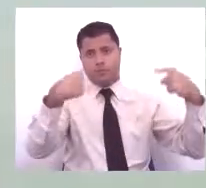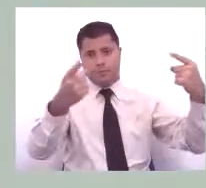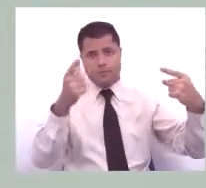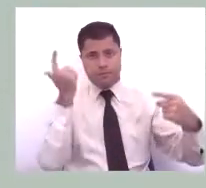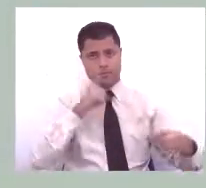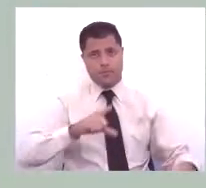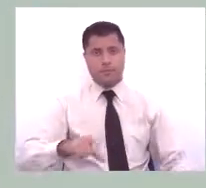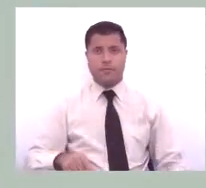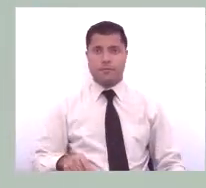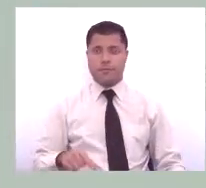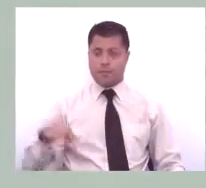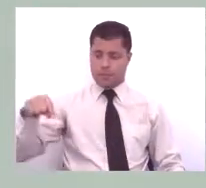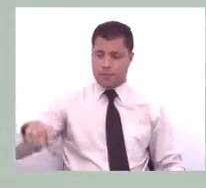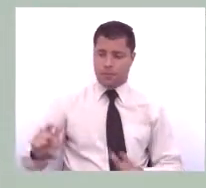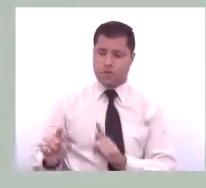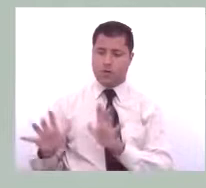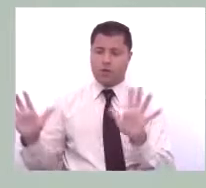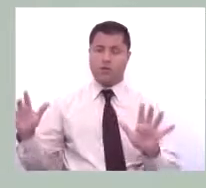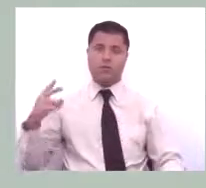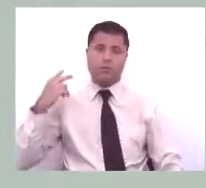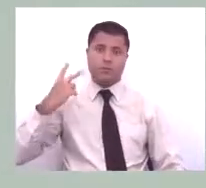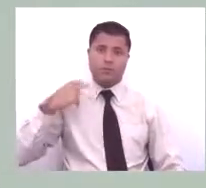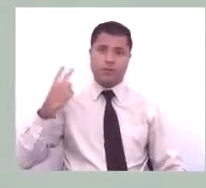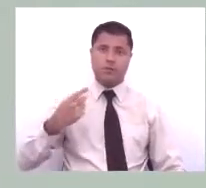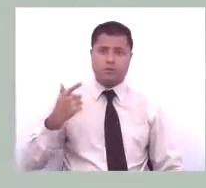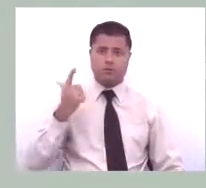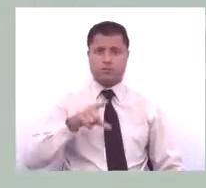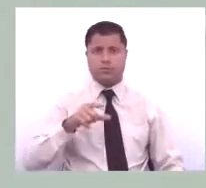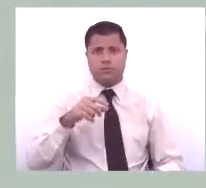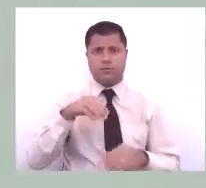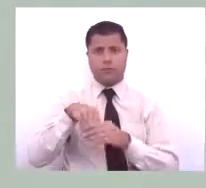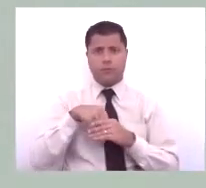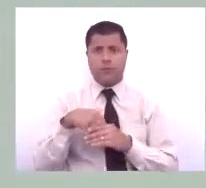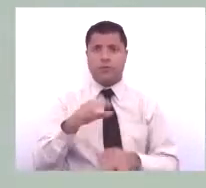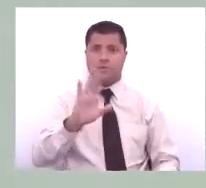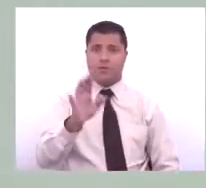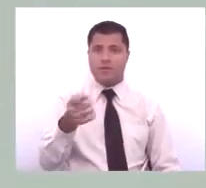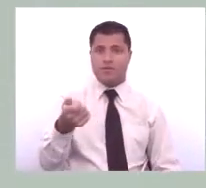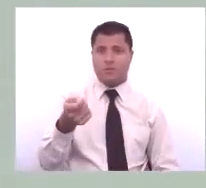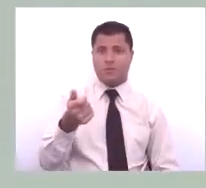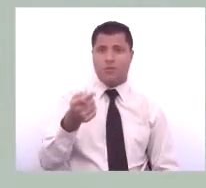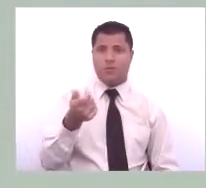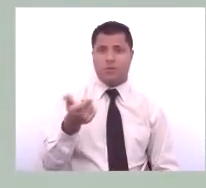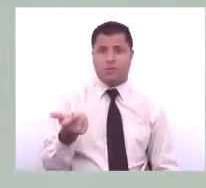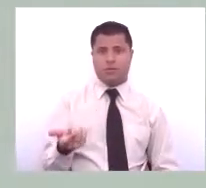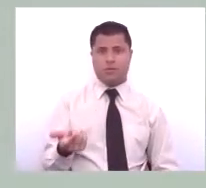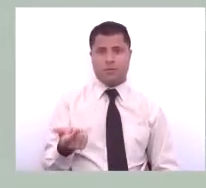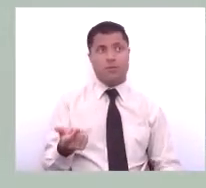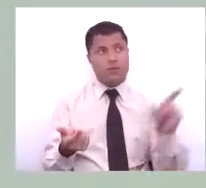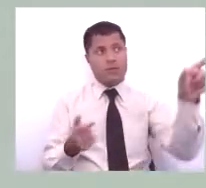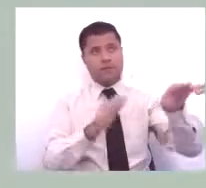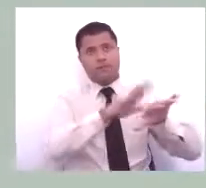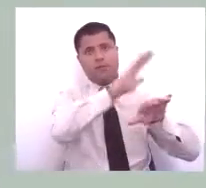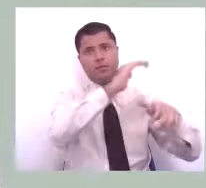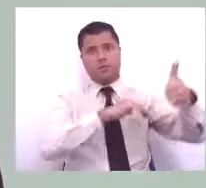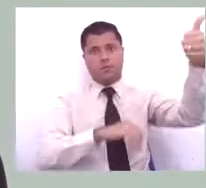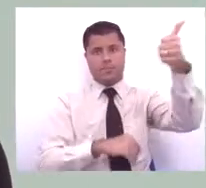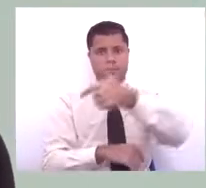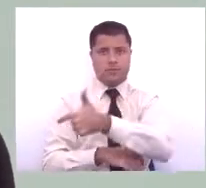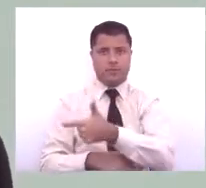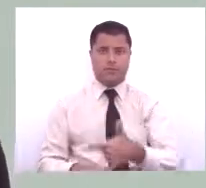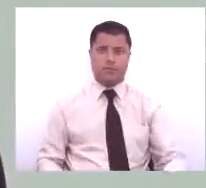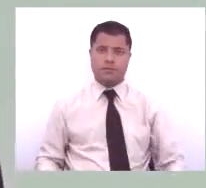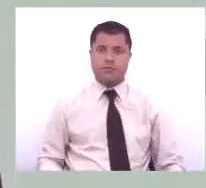os parlamentares da cidade de Guarulhos, parlamentares que têm trabalho. Nós podemos até divergir na questão